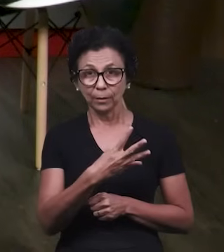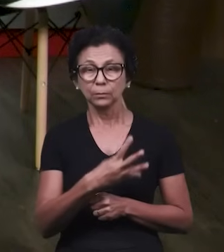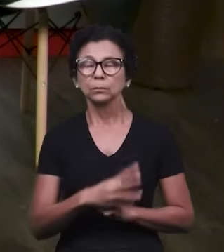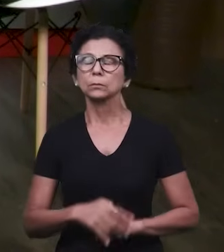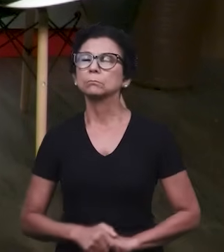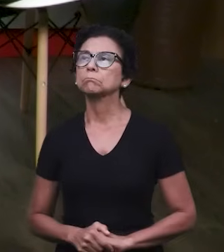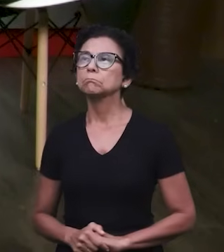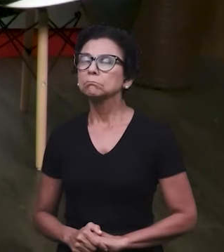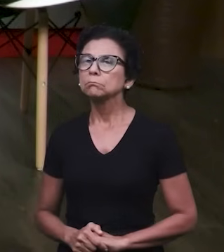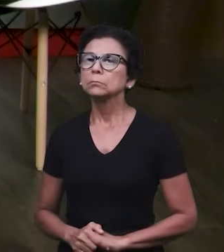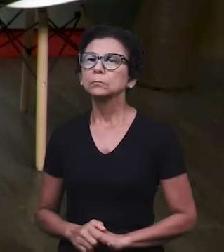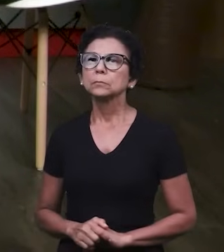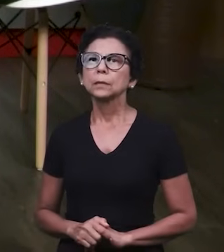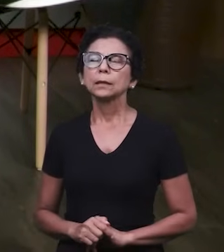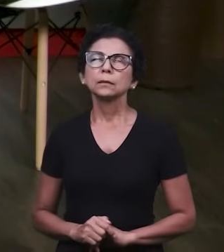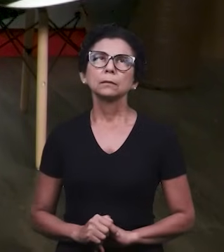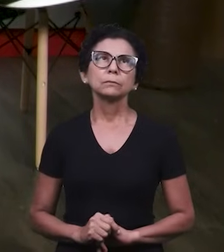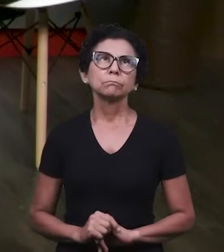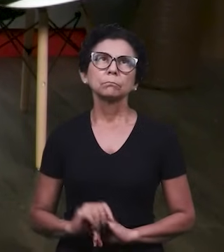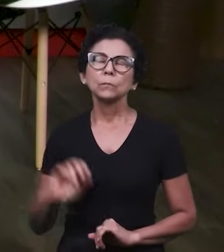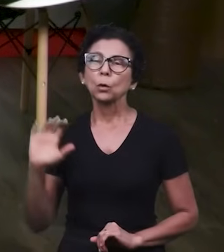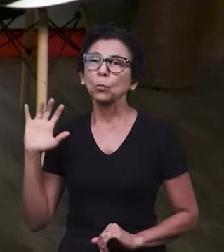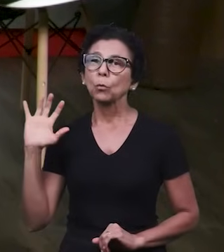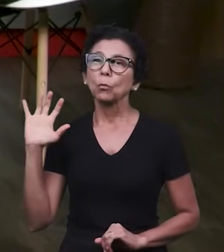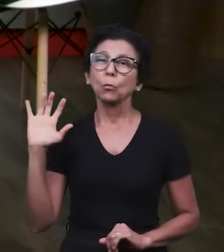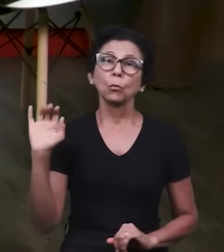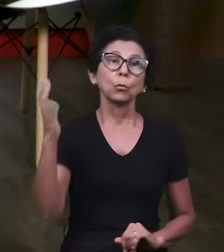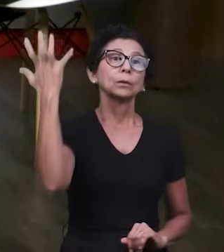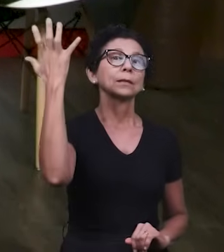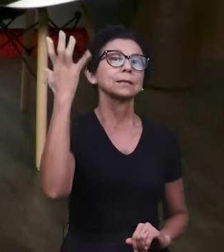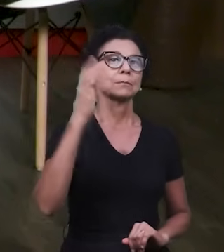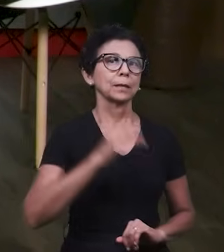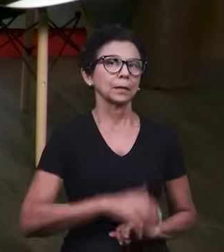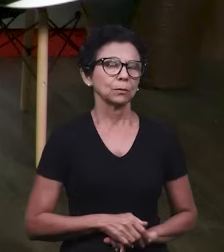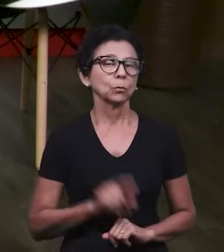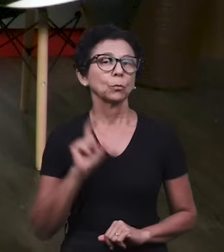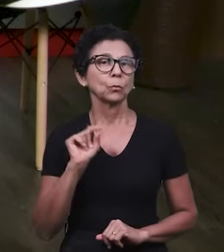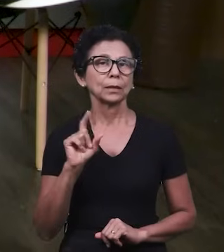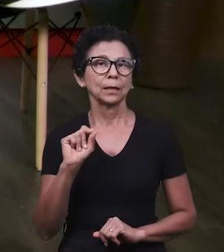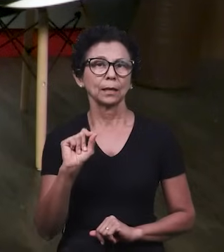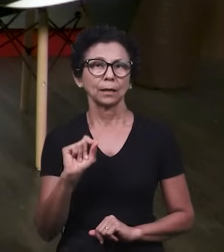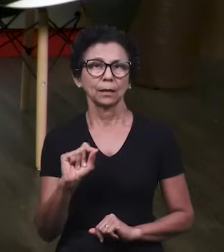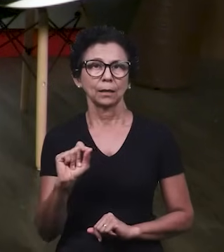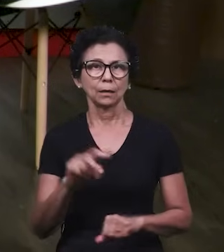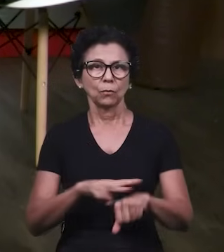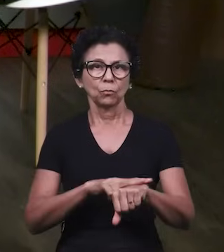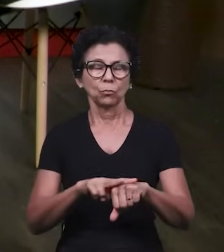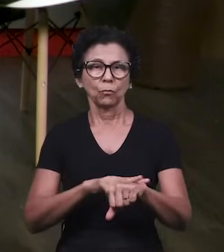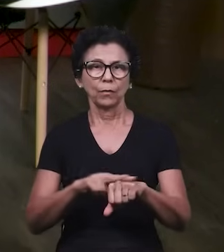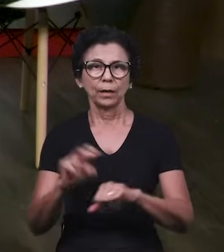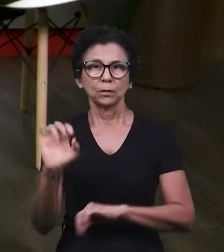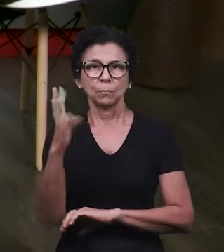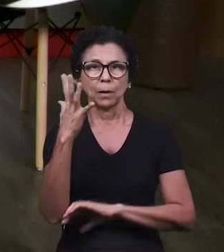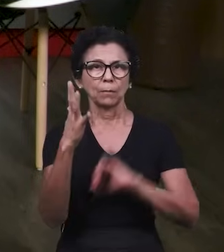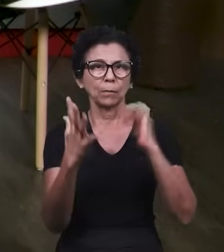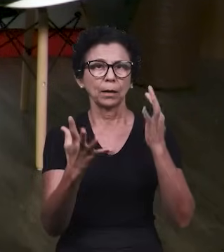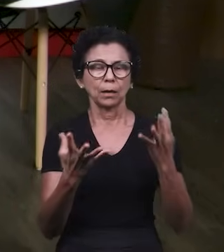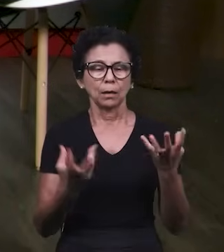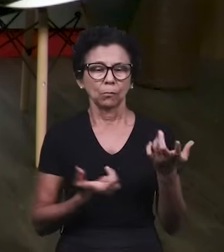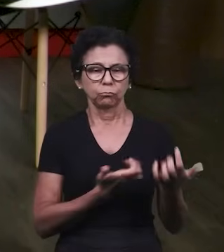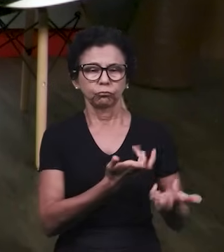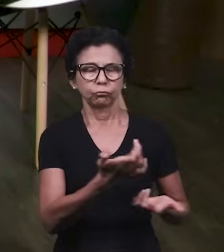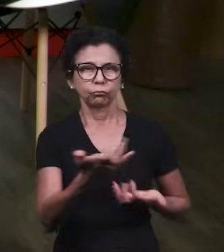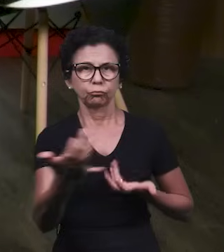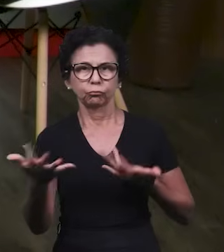maiores eventos, né, relacionados a incêndios. Isso. Né, incêndios no Brasil isso. E no mundo. Uhum. Né? Ou